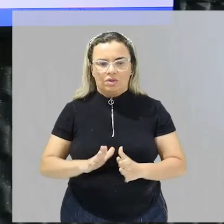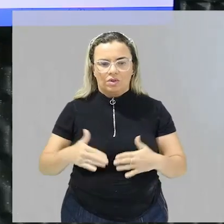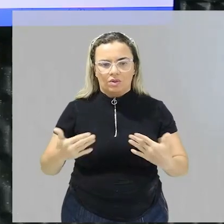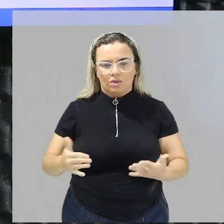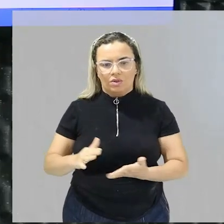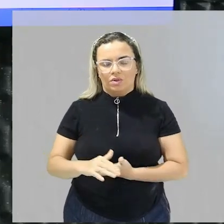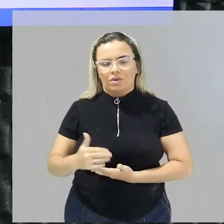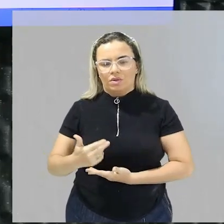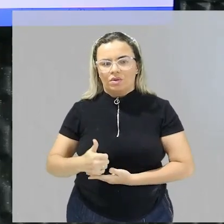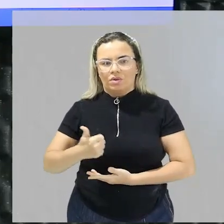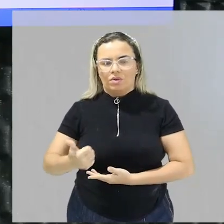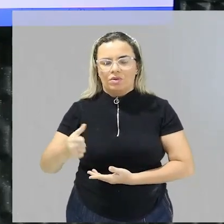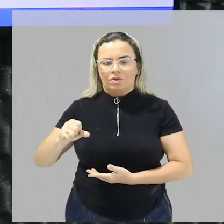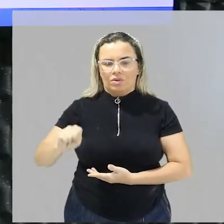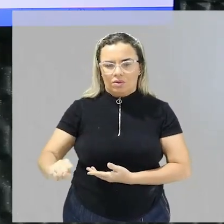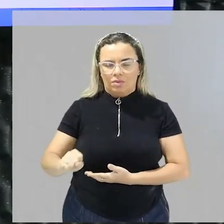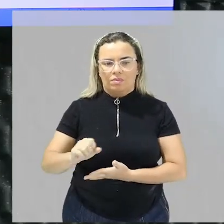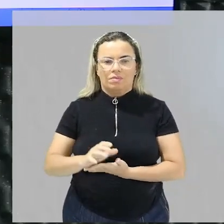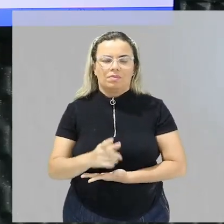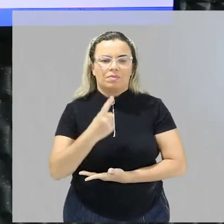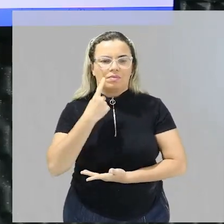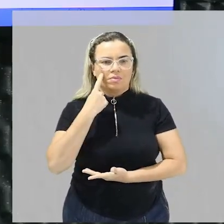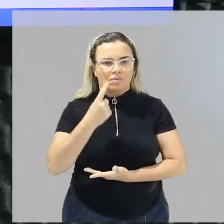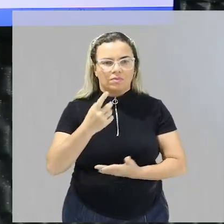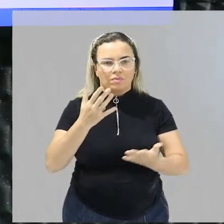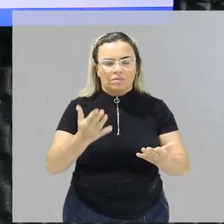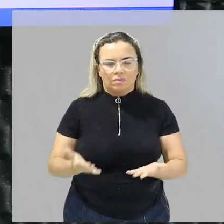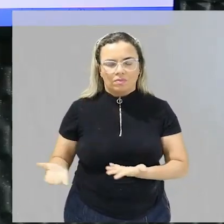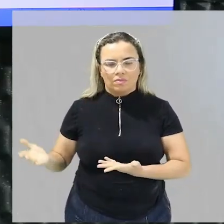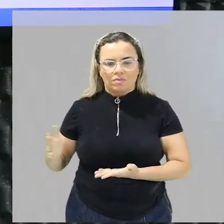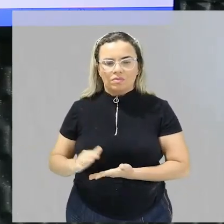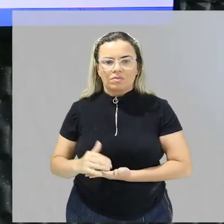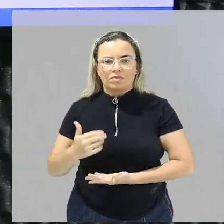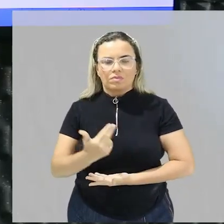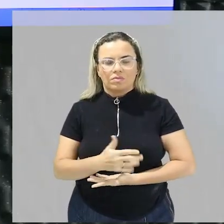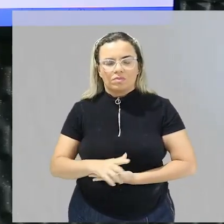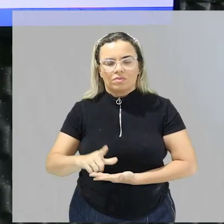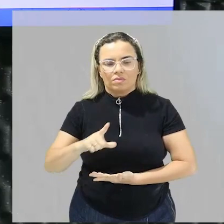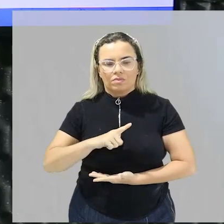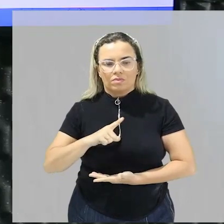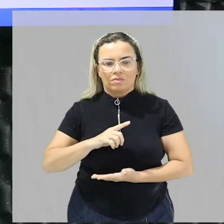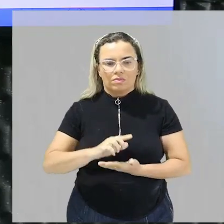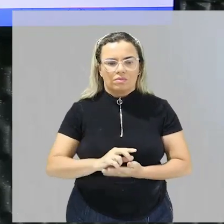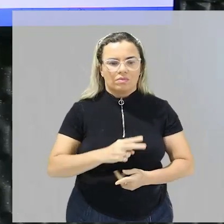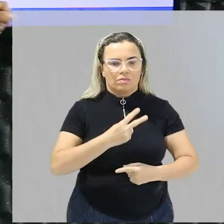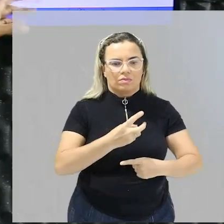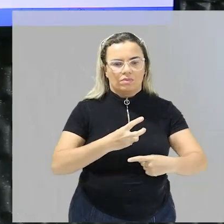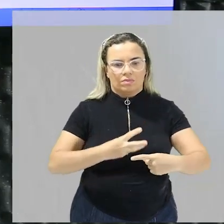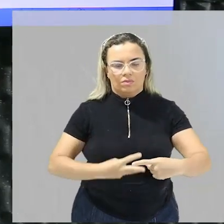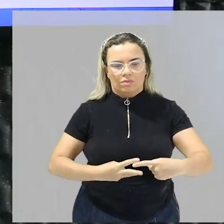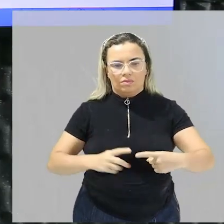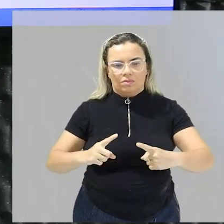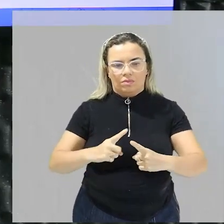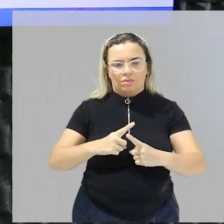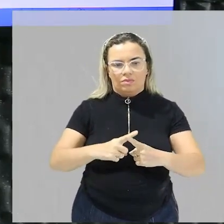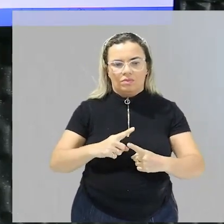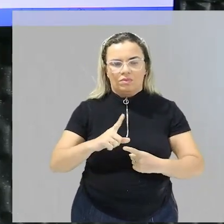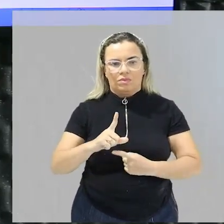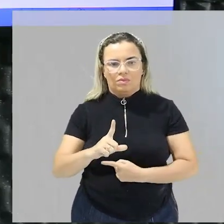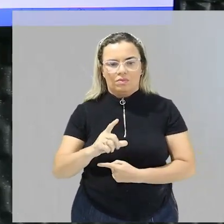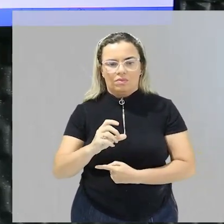o 18. E veja, aqui, olha, o que nós temos? 2/3 multiplicando um